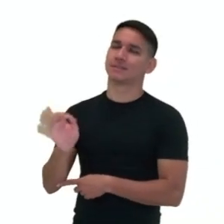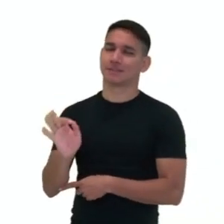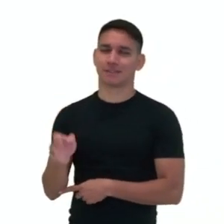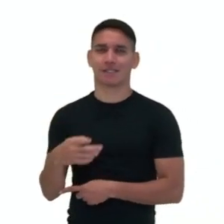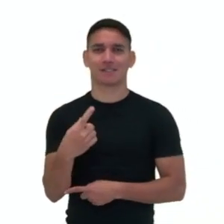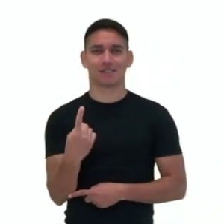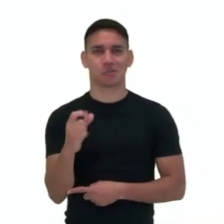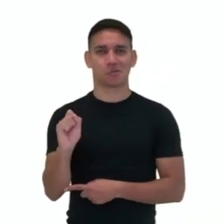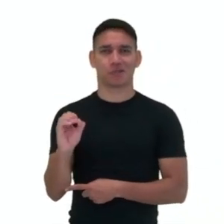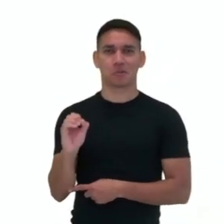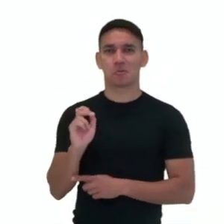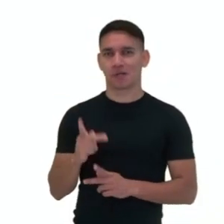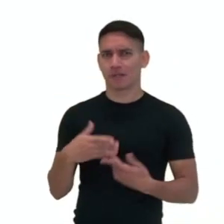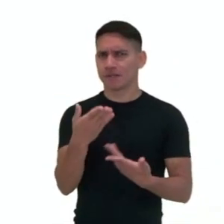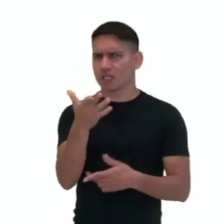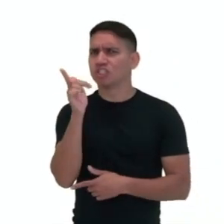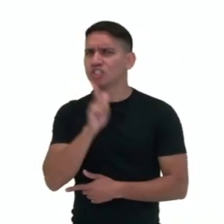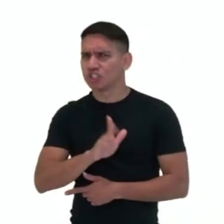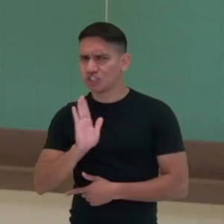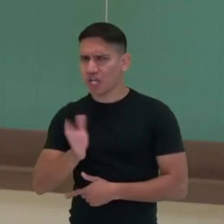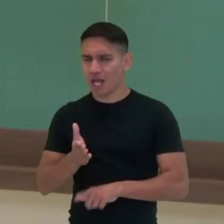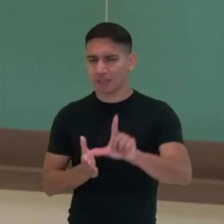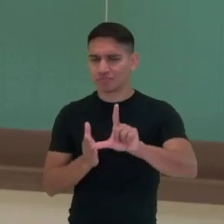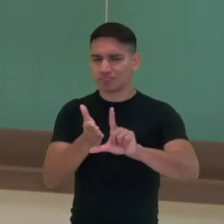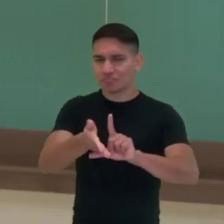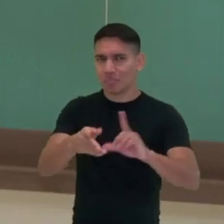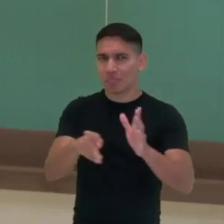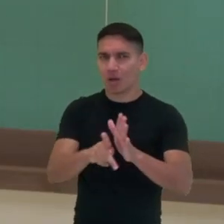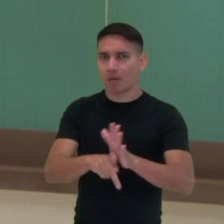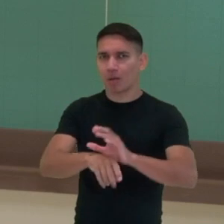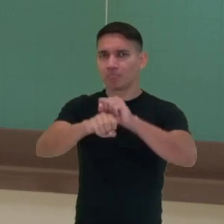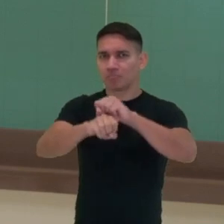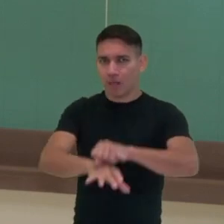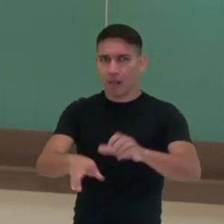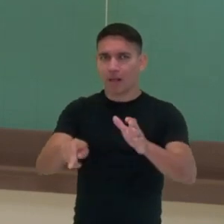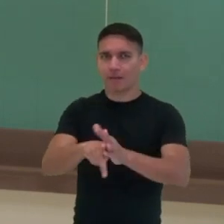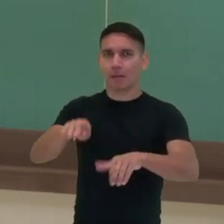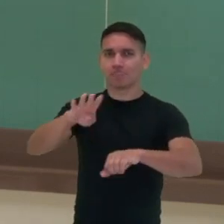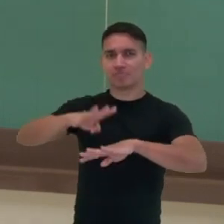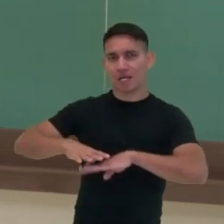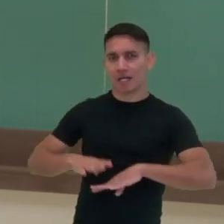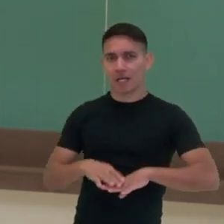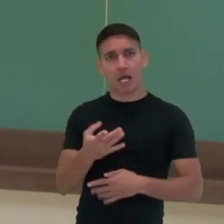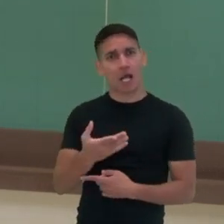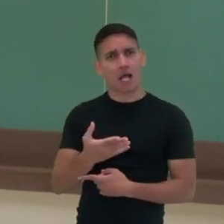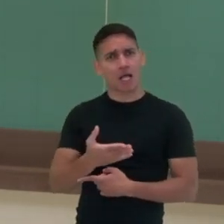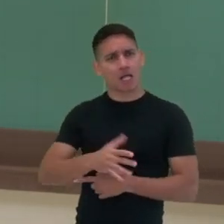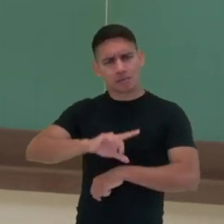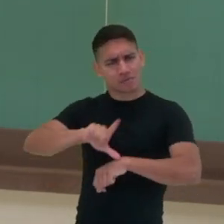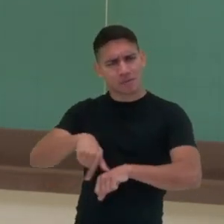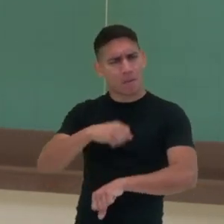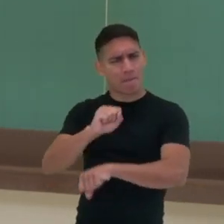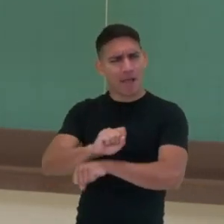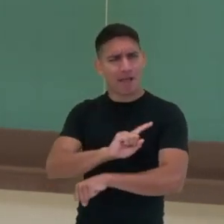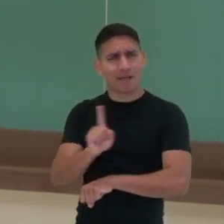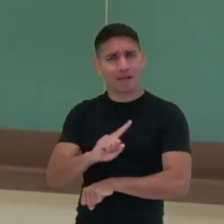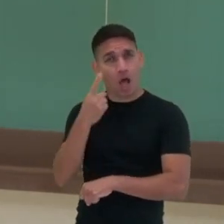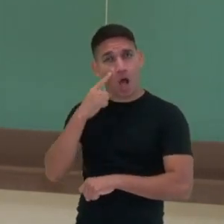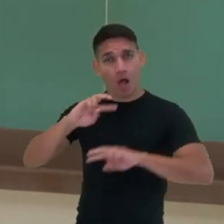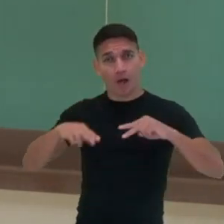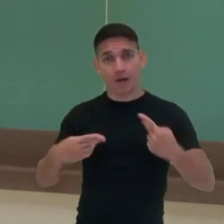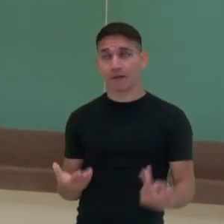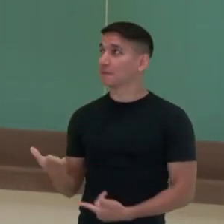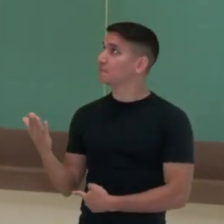né? E você já jogou o Matific? Já acessou a plataforma? Se não acessou, não perca tempo. Entra lá,